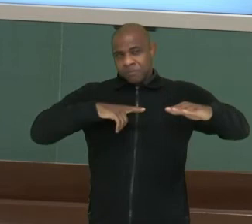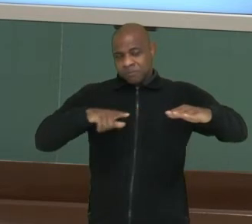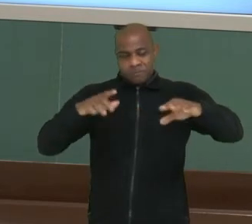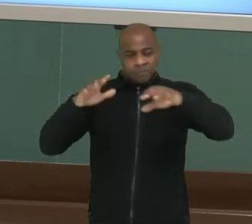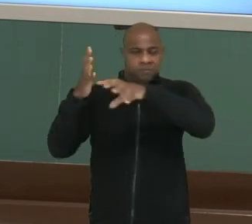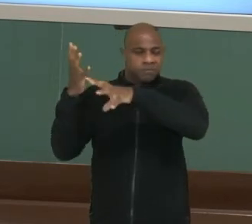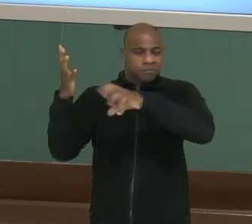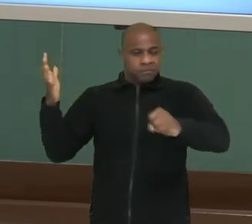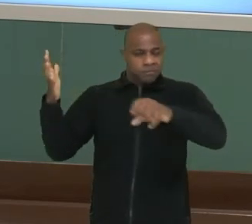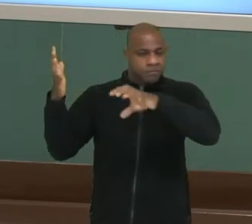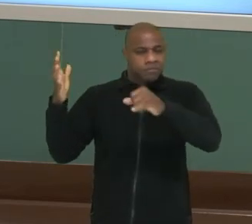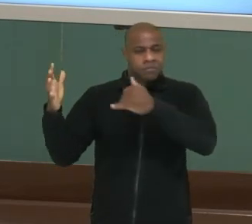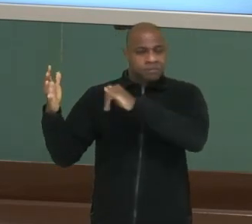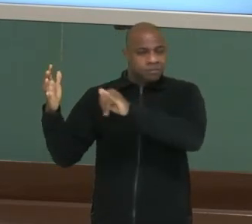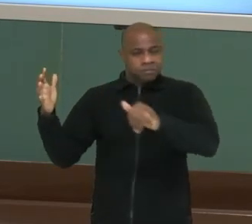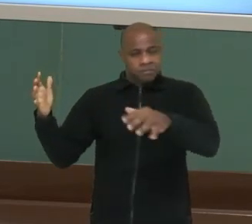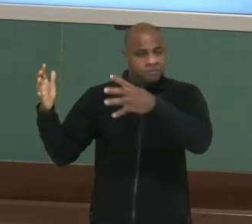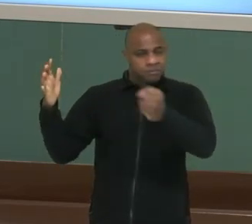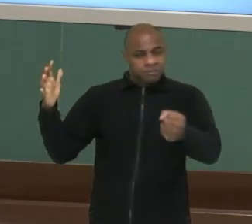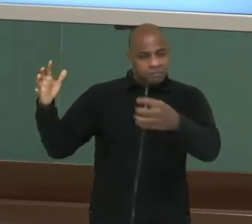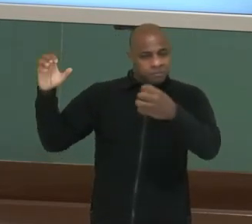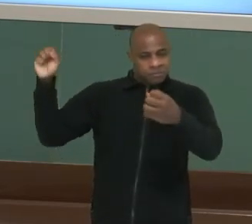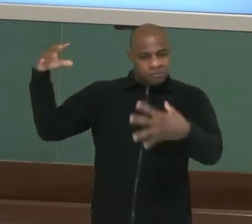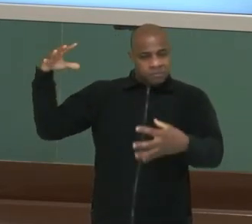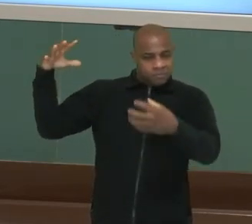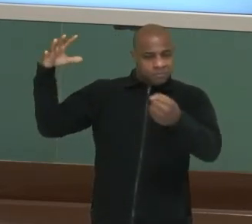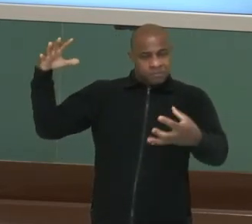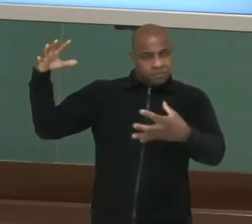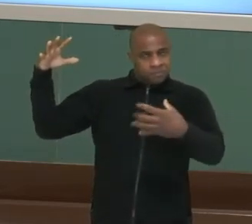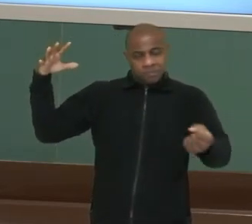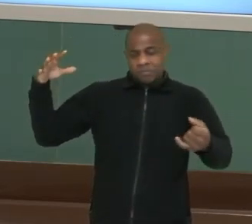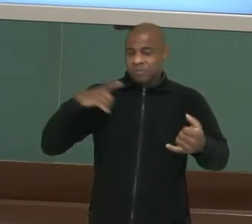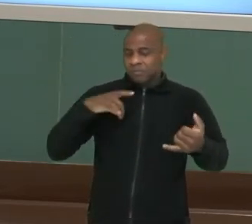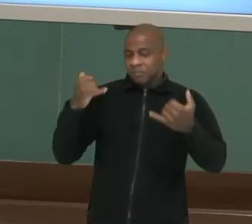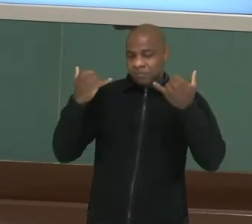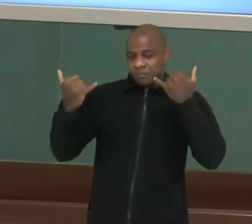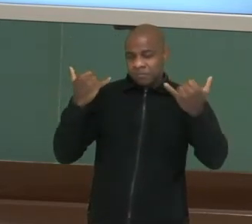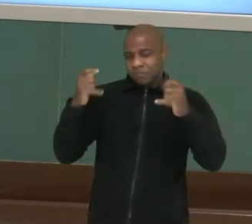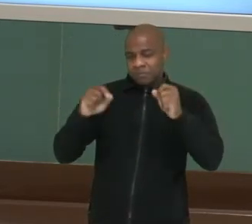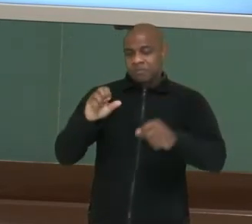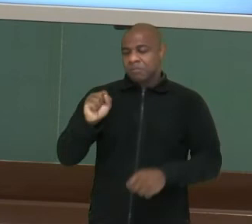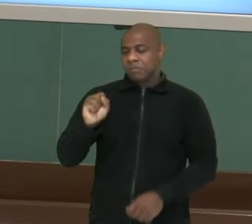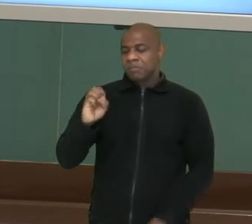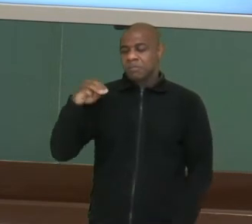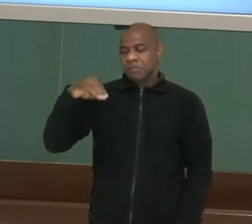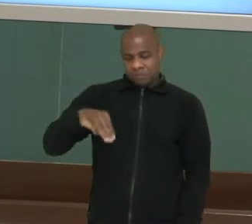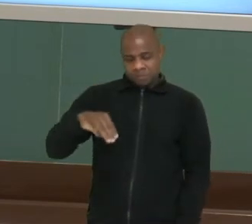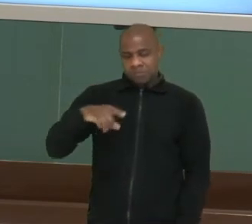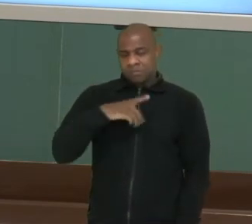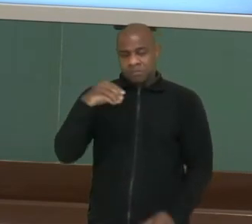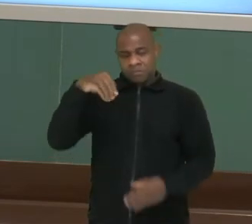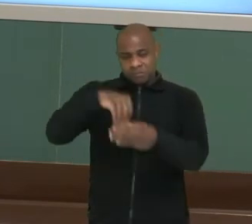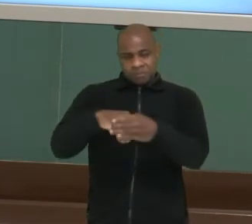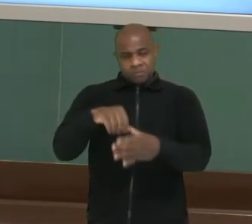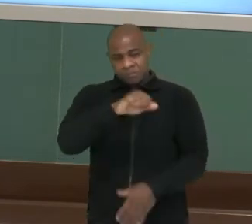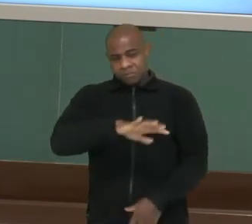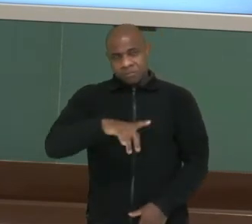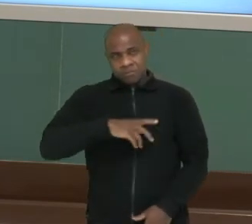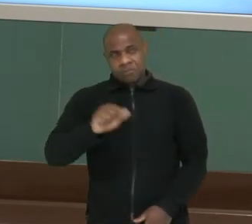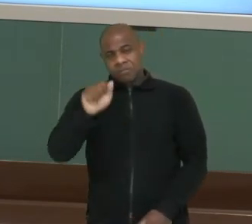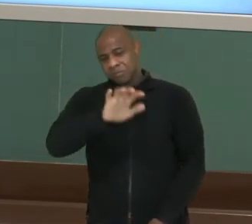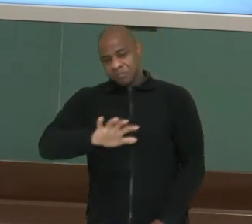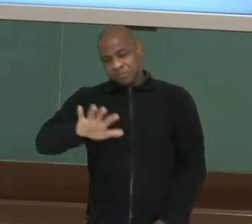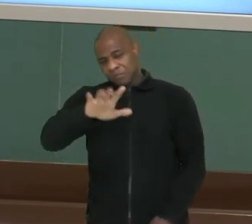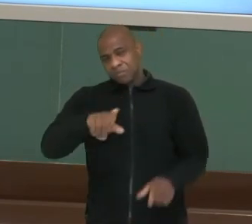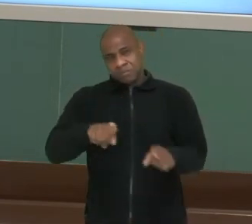receber essa energia. E é claro, essa energia, ali dentro tem a informação do som, ali tem informação de imagem. E é